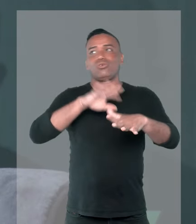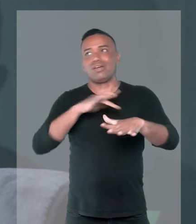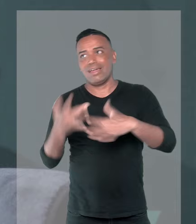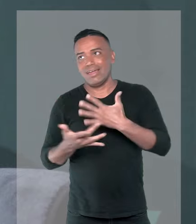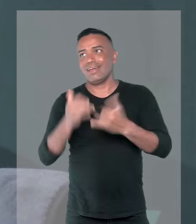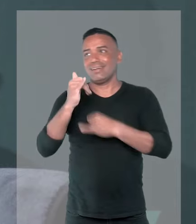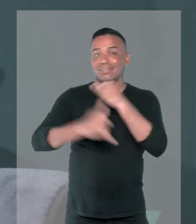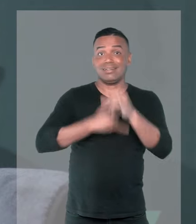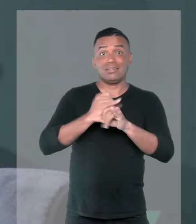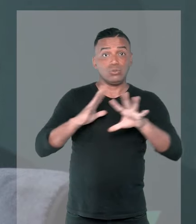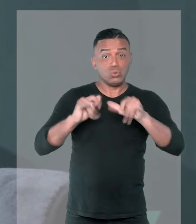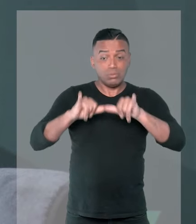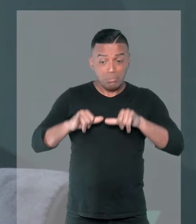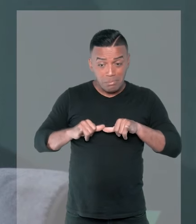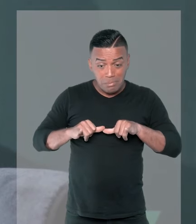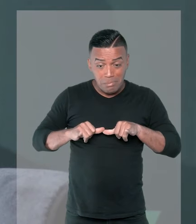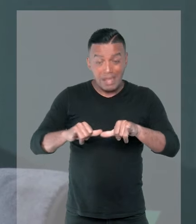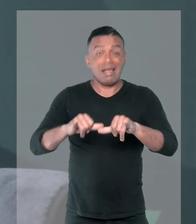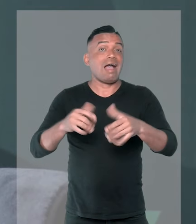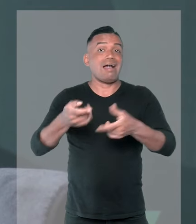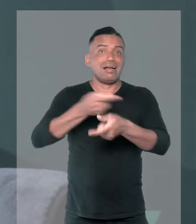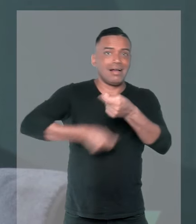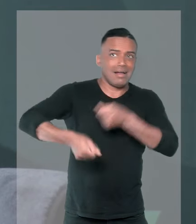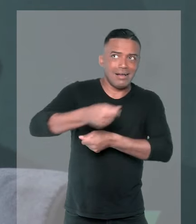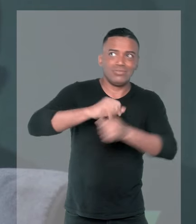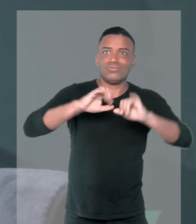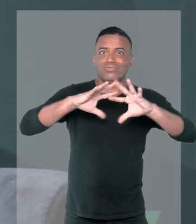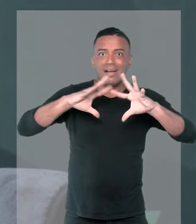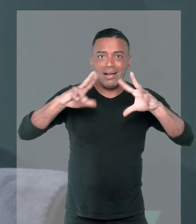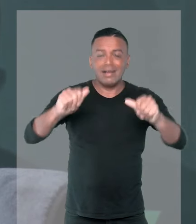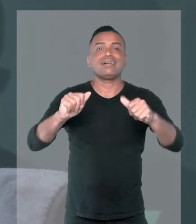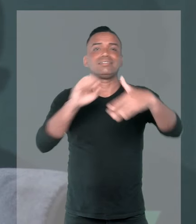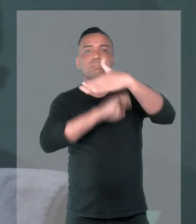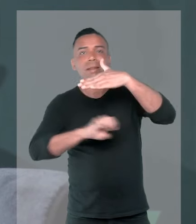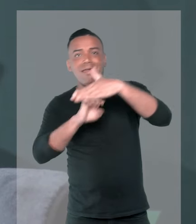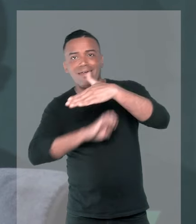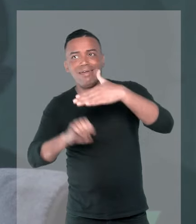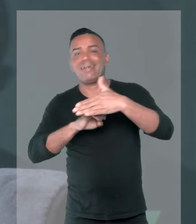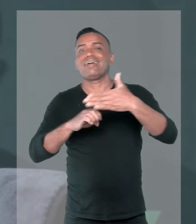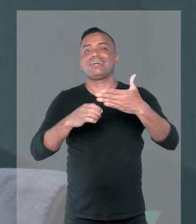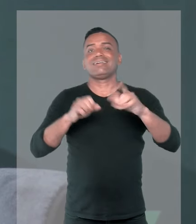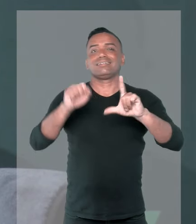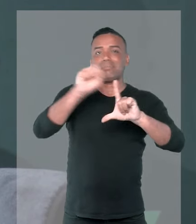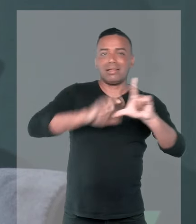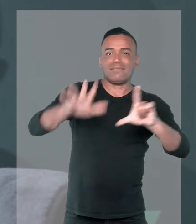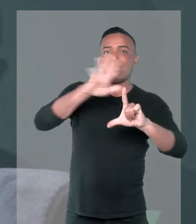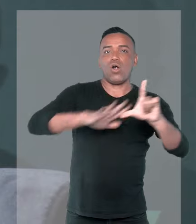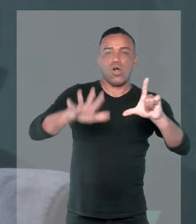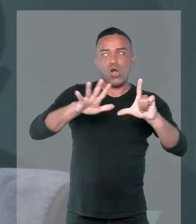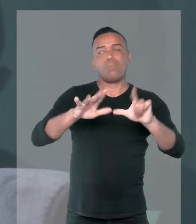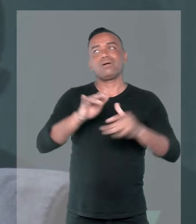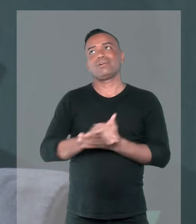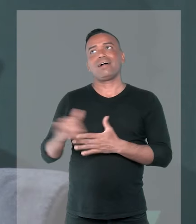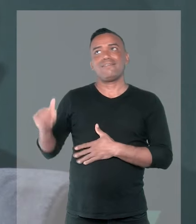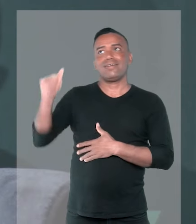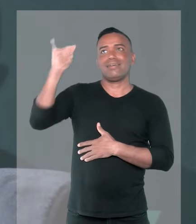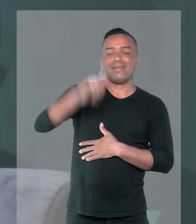habilitados por plataformas né O que me trouxe até aqui foi um conjunto de plataformas de reserva de avião de